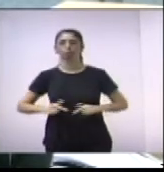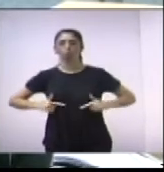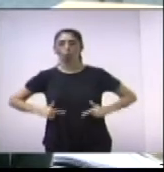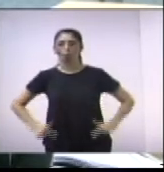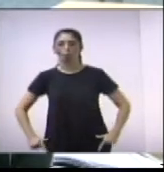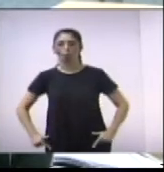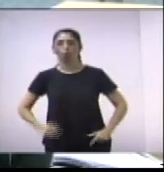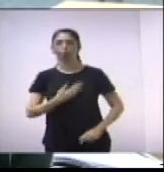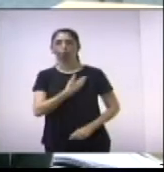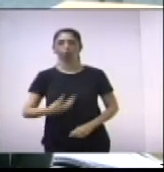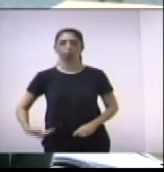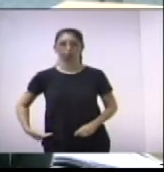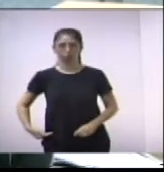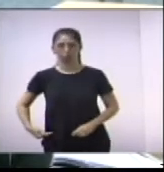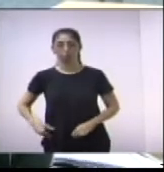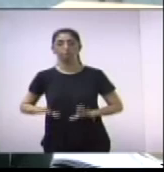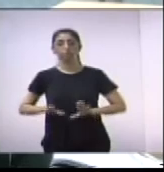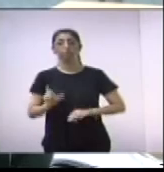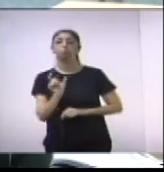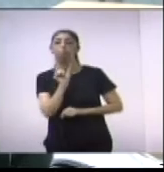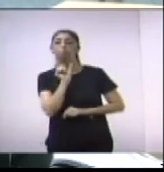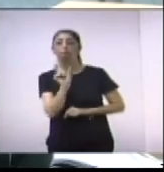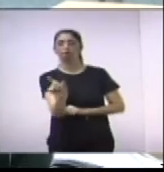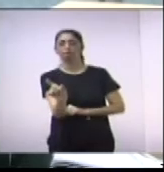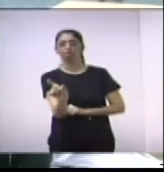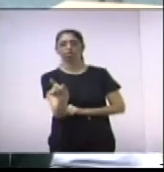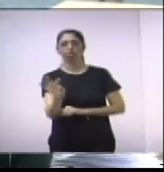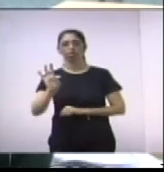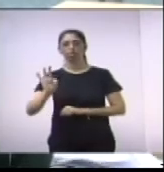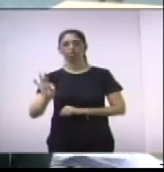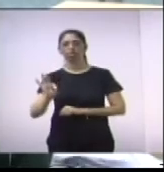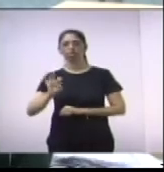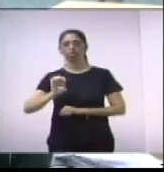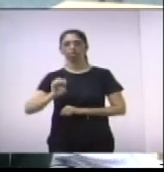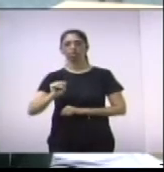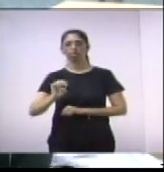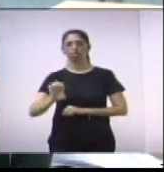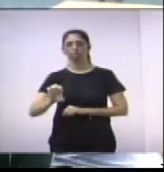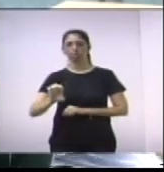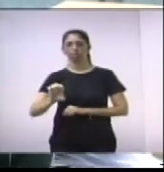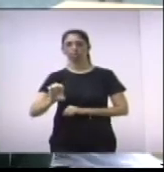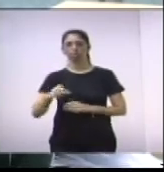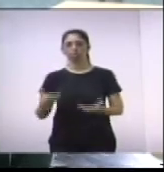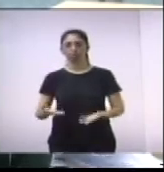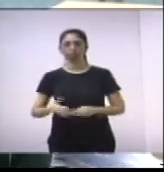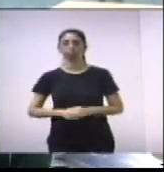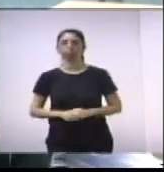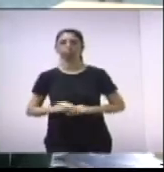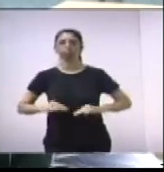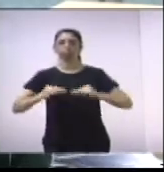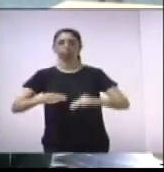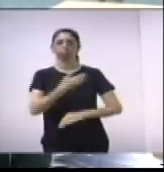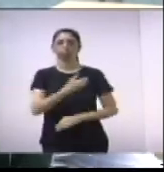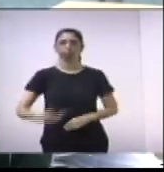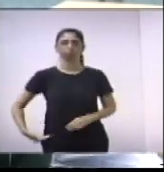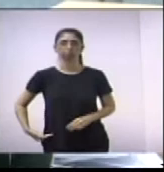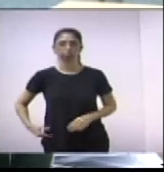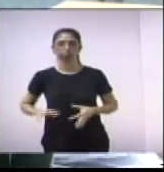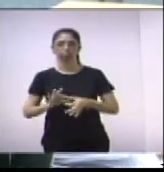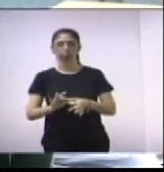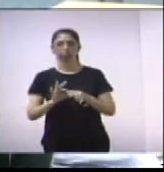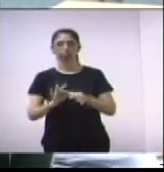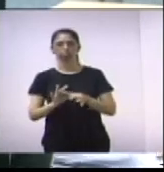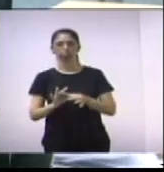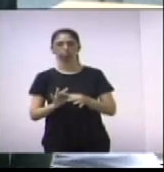desvio, tudo em tese. Só que, no levantamento do Ministério Público, que inclusive juntaram